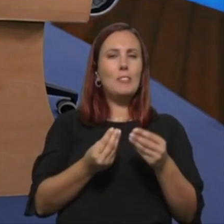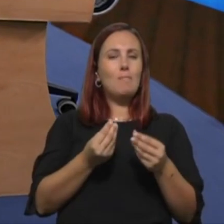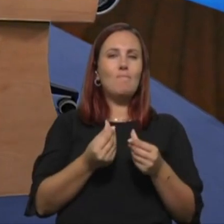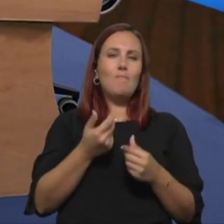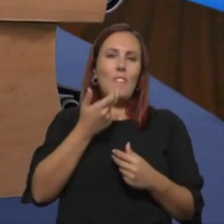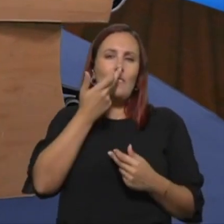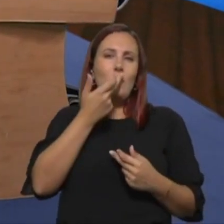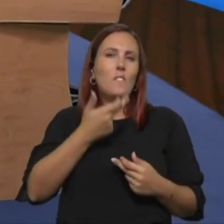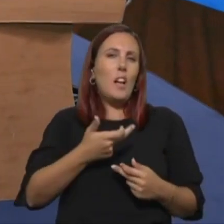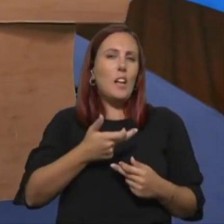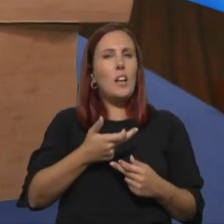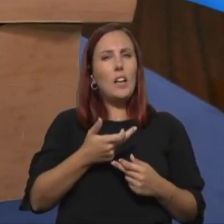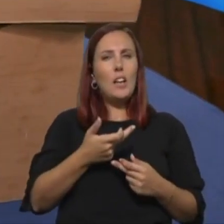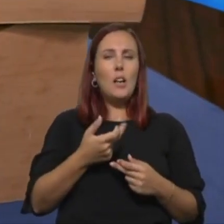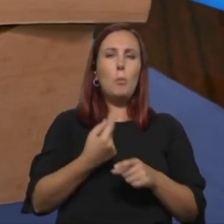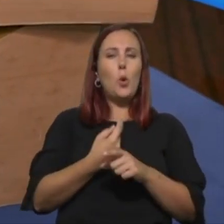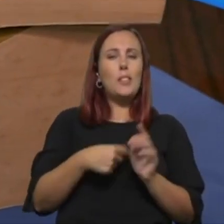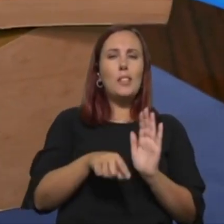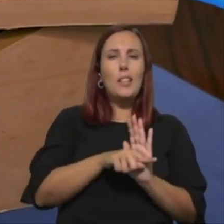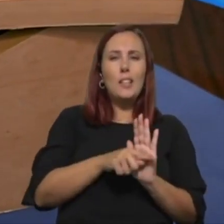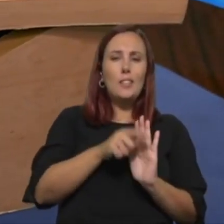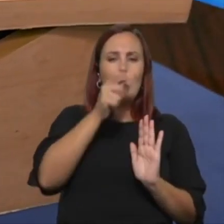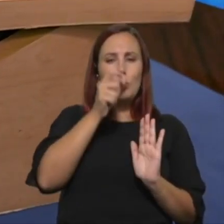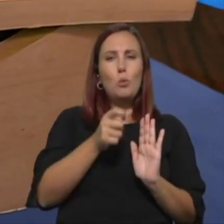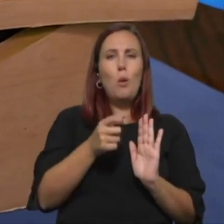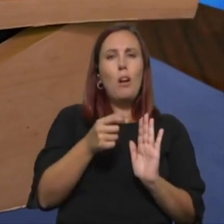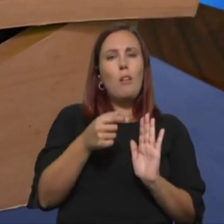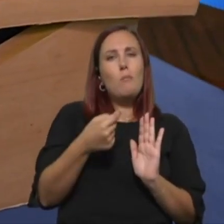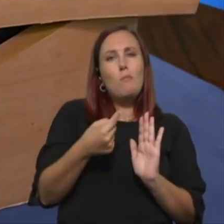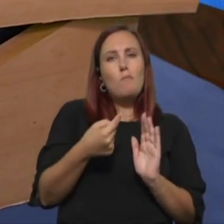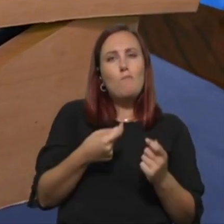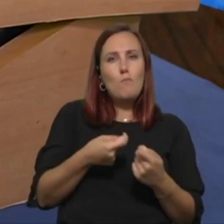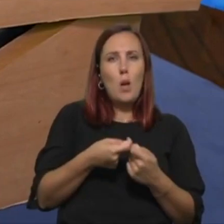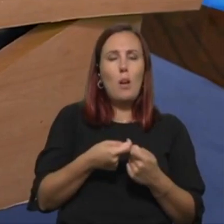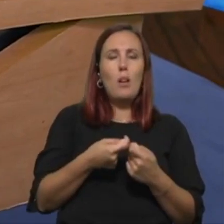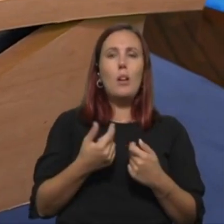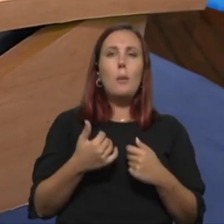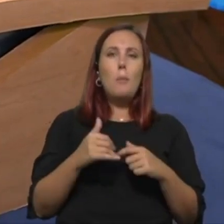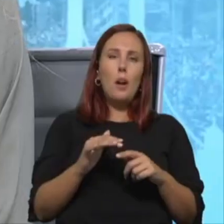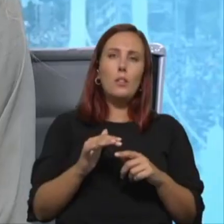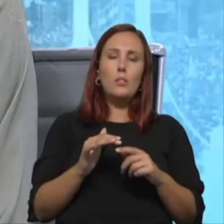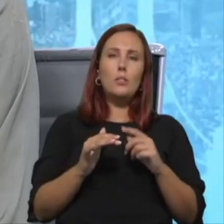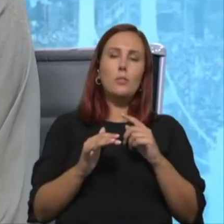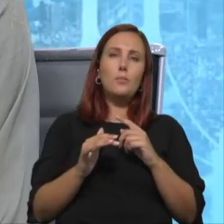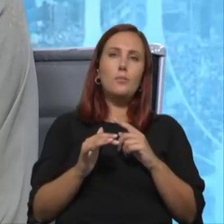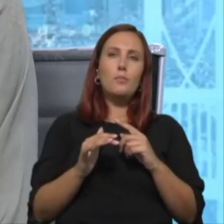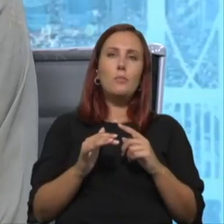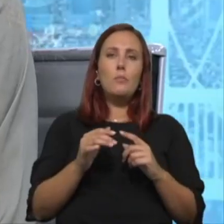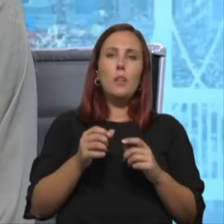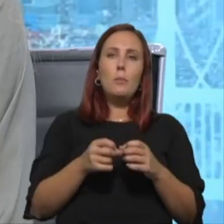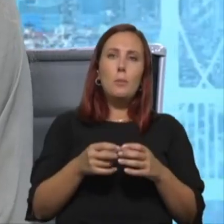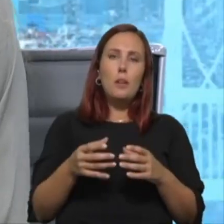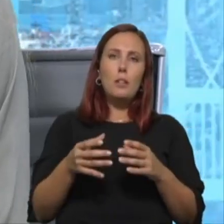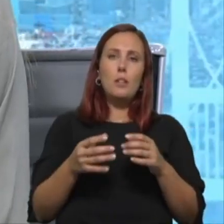fraqueza, um defeito que a pessoa pode ter. Apesar de tudo, eu acho que há uma tendência a que as